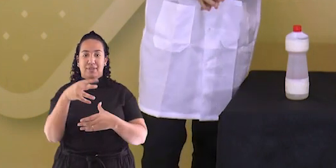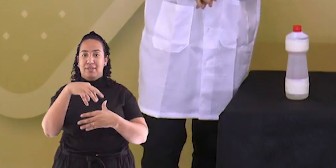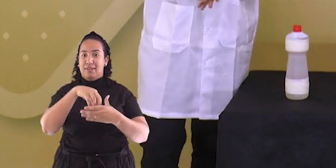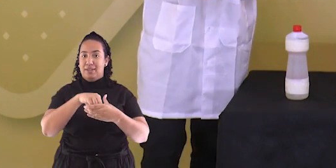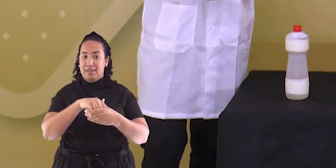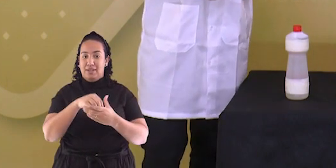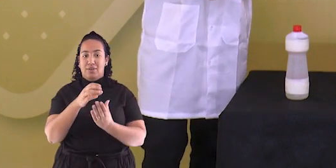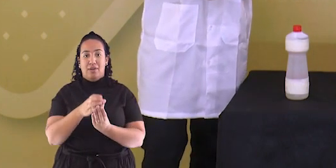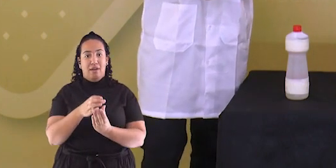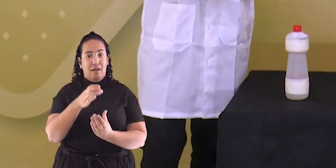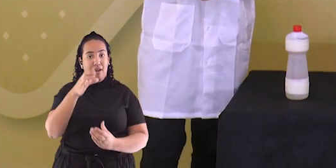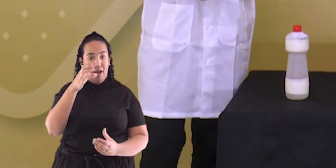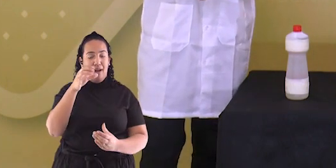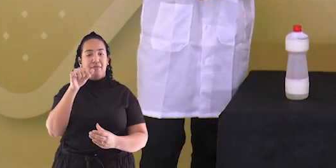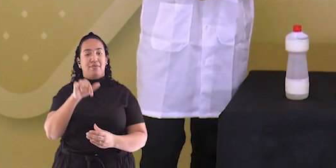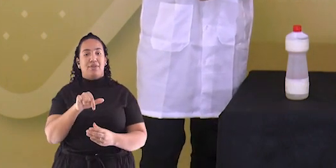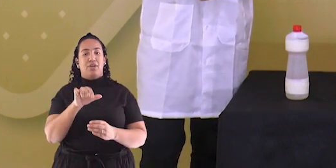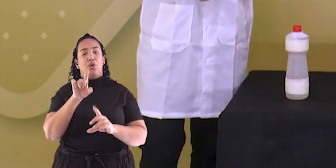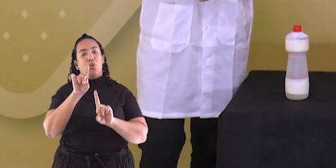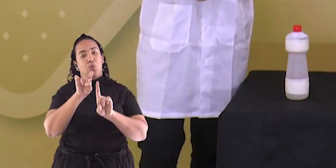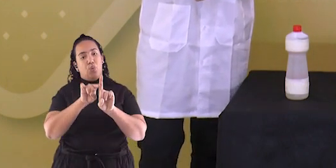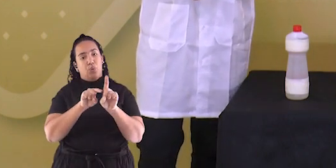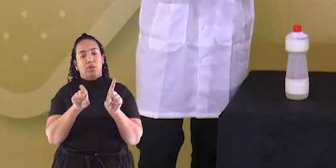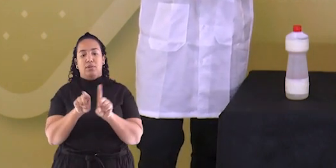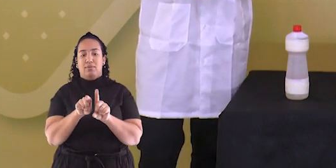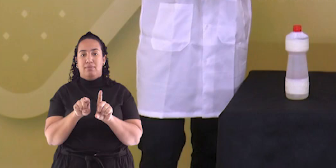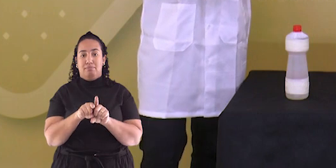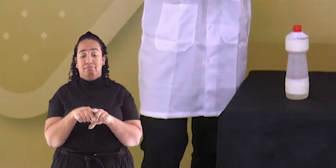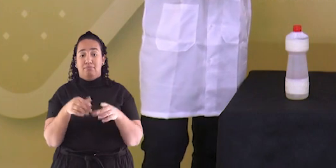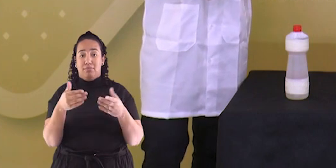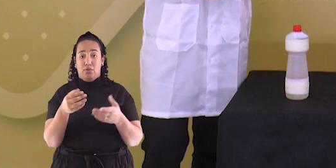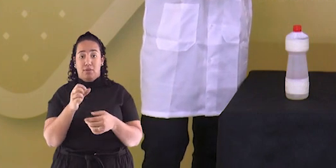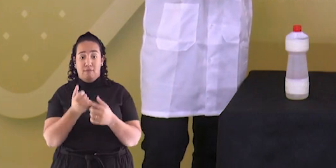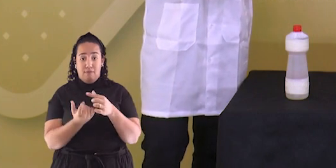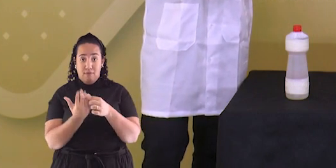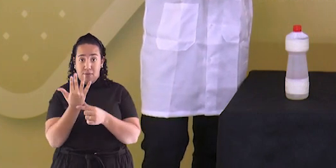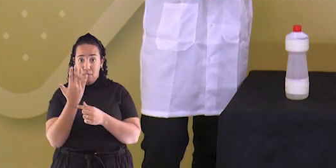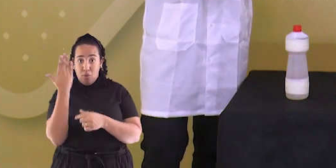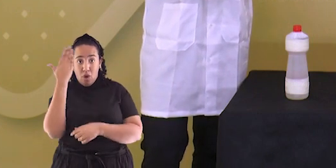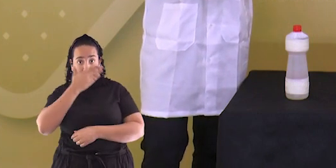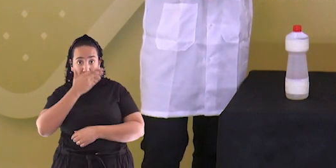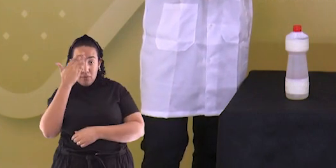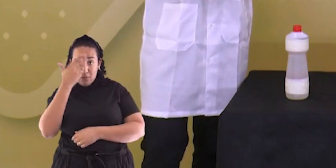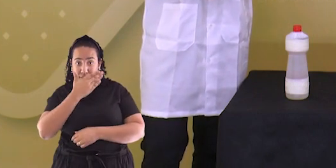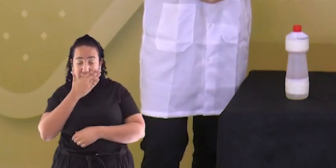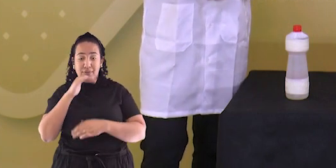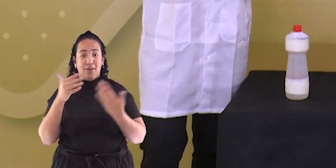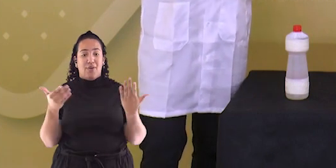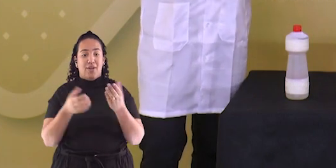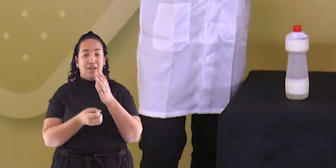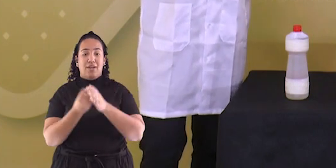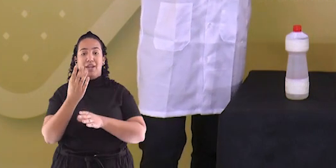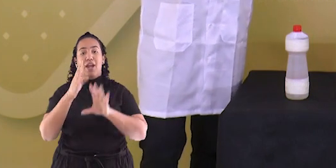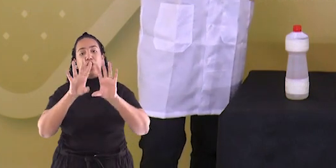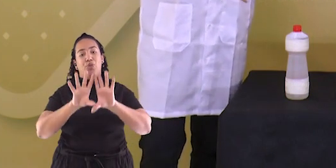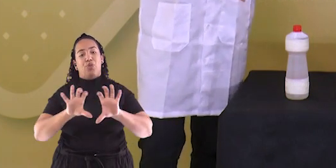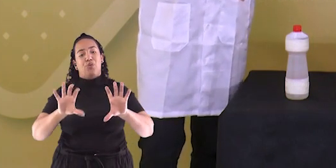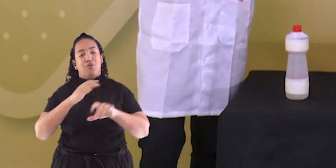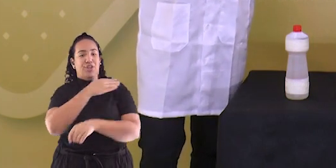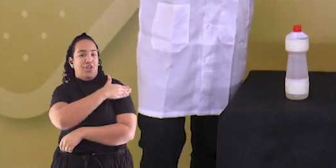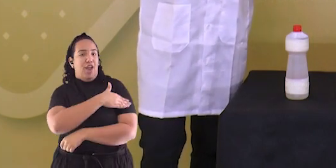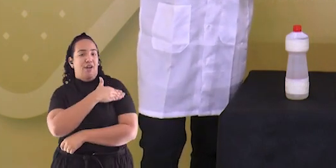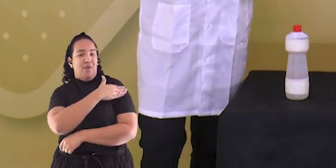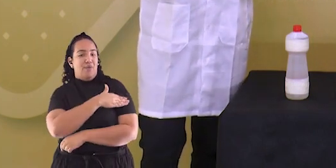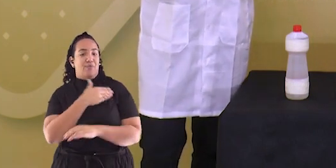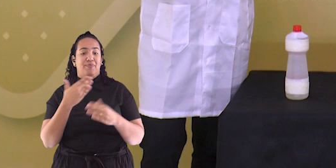garrafa. O vapor de álcool que estava invisível se condensa formando uma nuvem de álcool. E aqui, nesse